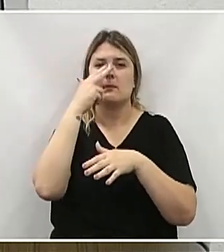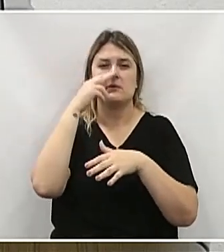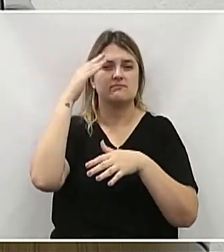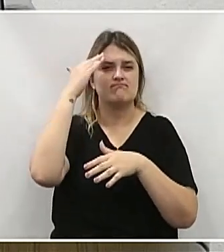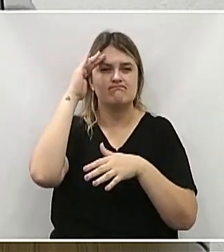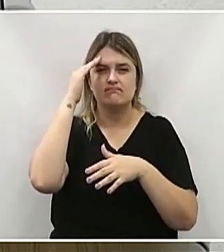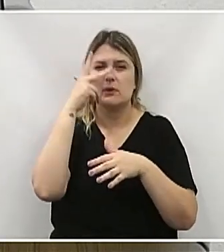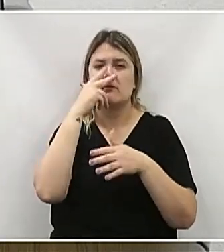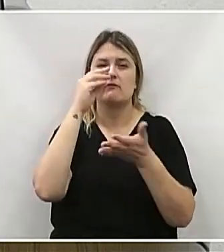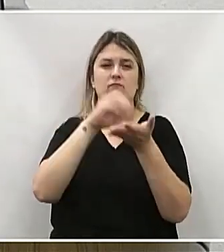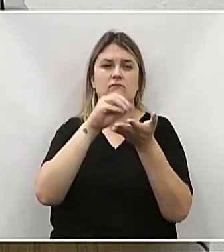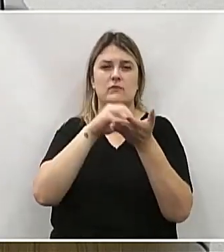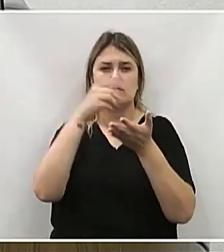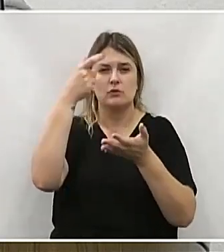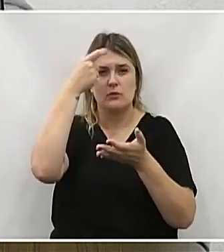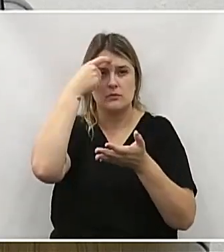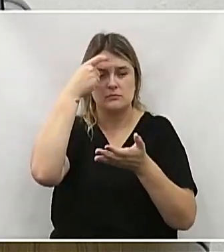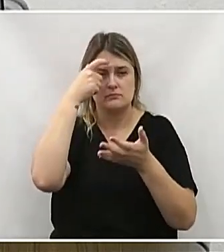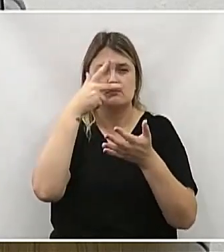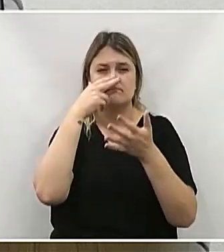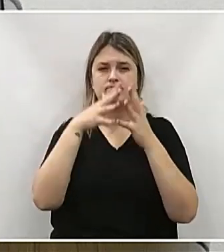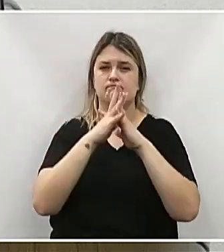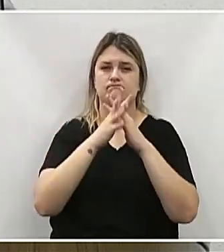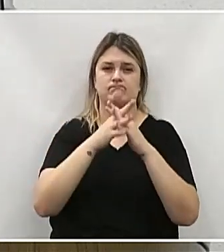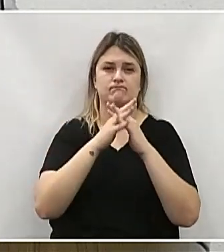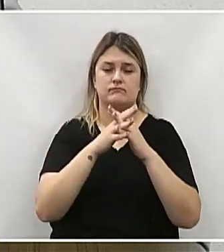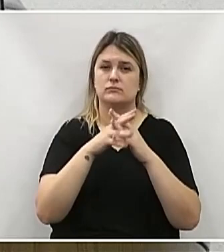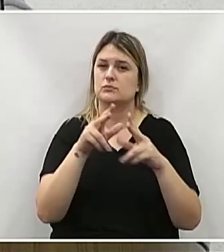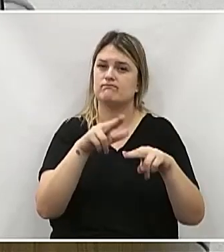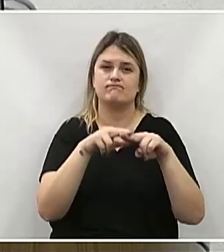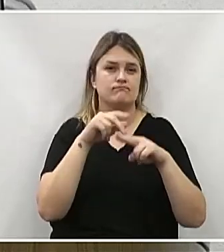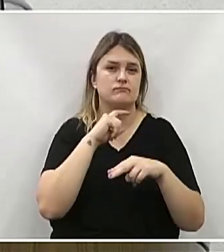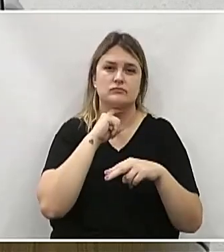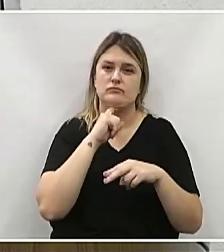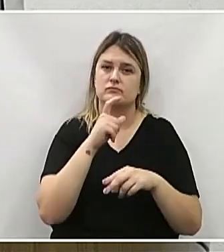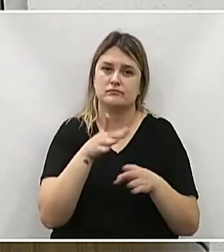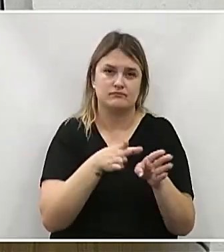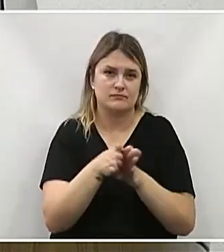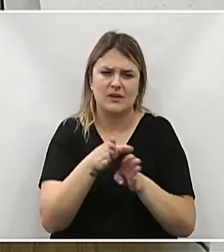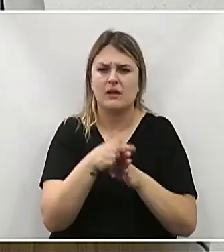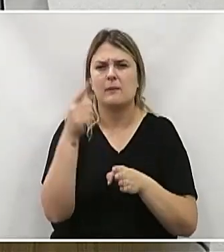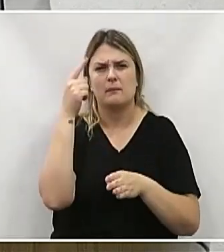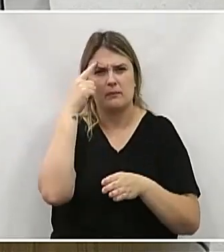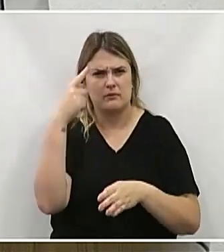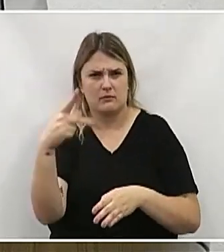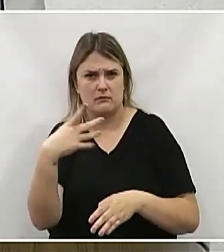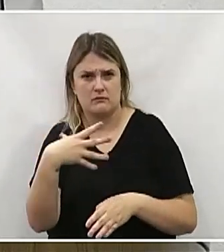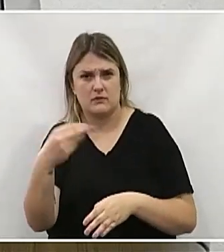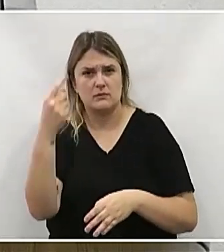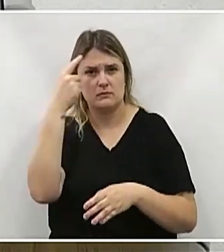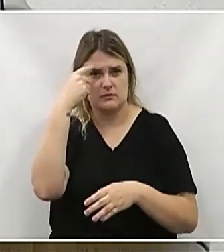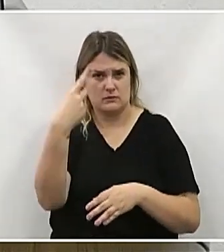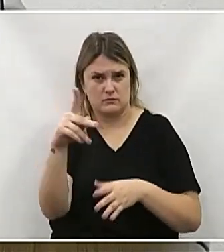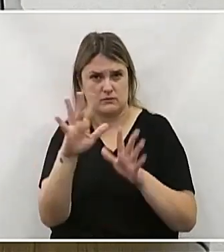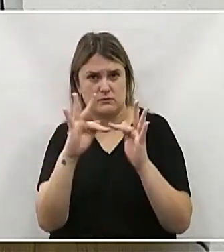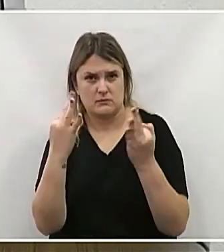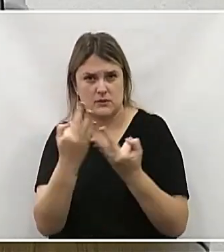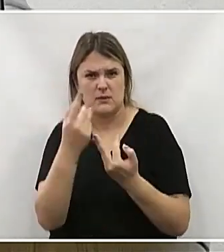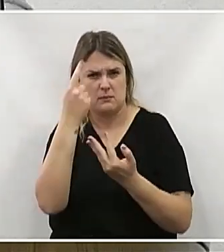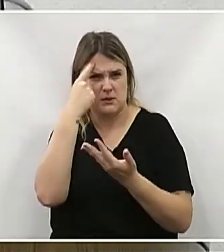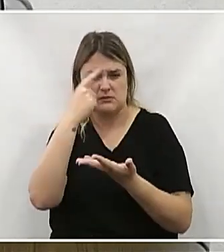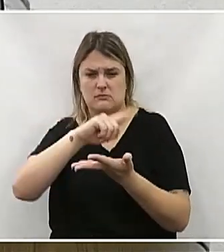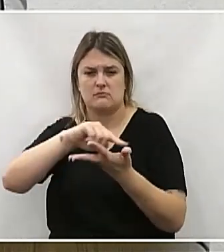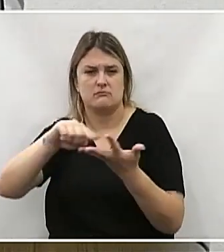de não consciência mais por isso que não adianta falar Pense nos seus filhos pense na sua família pense